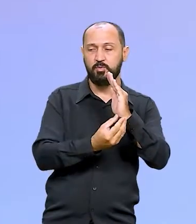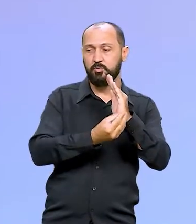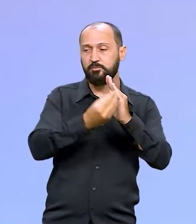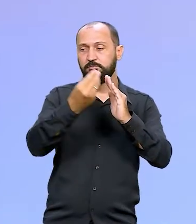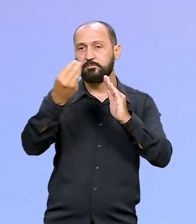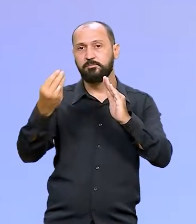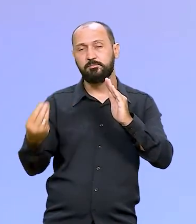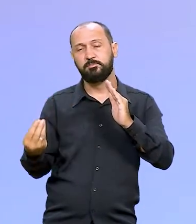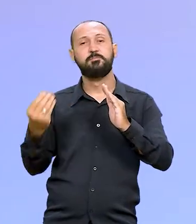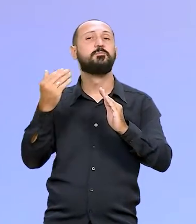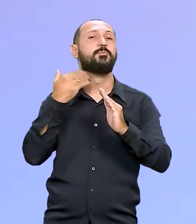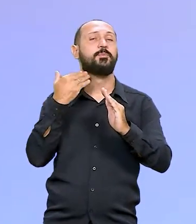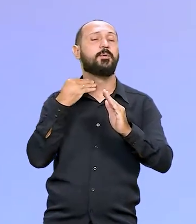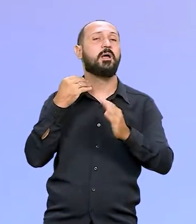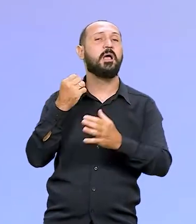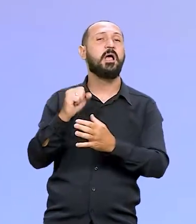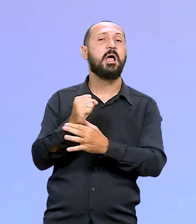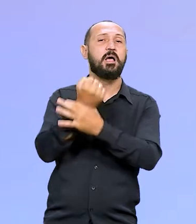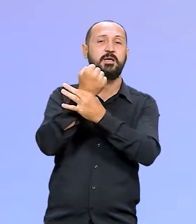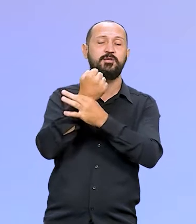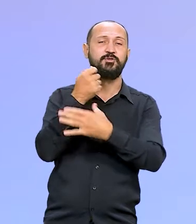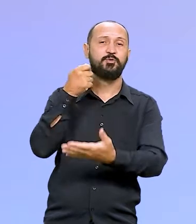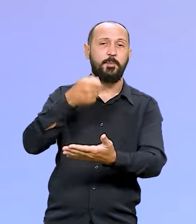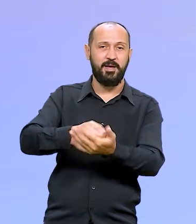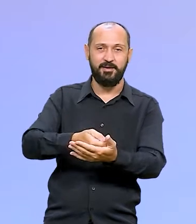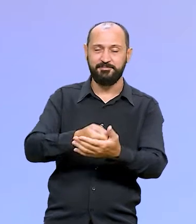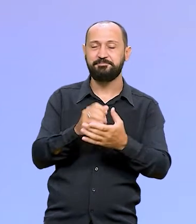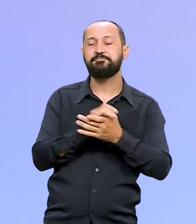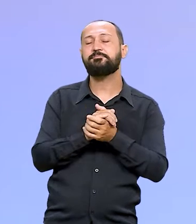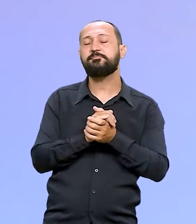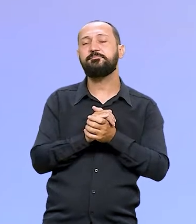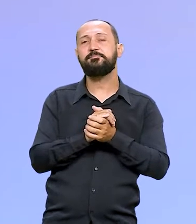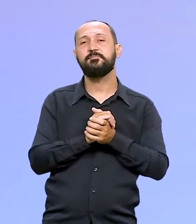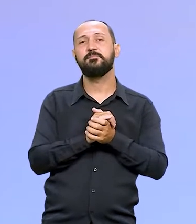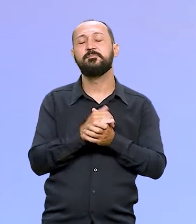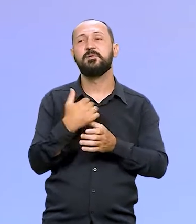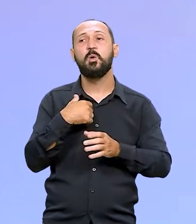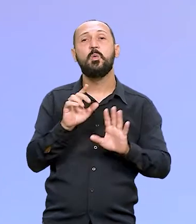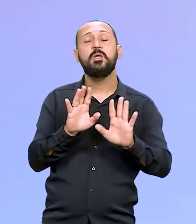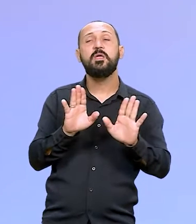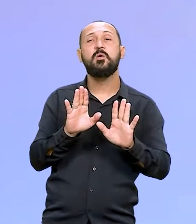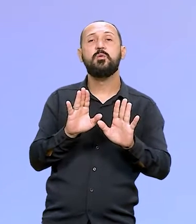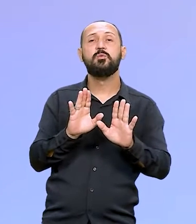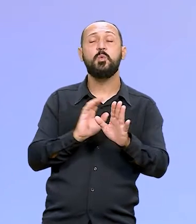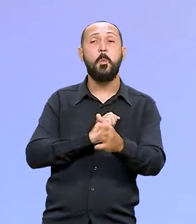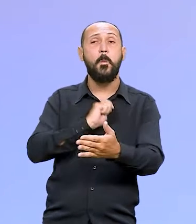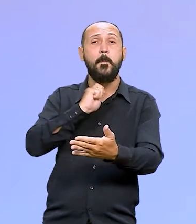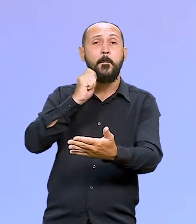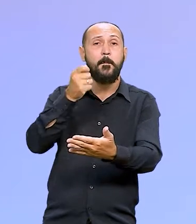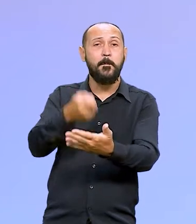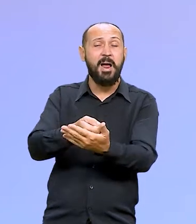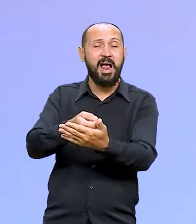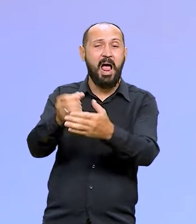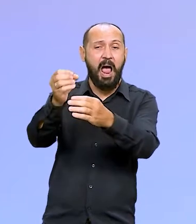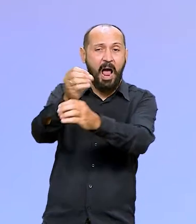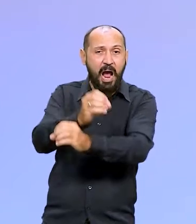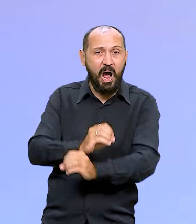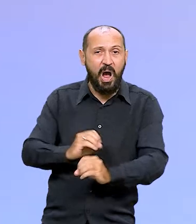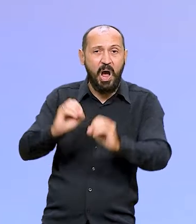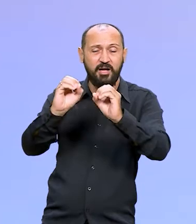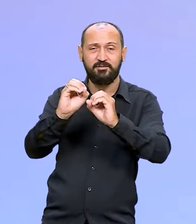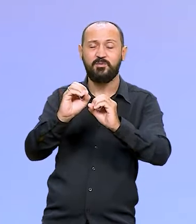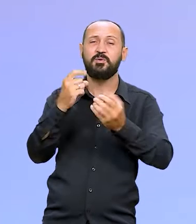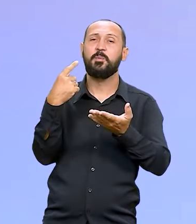tem do imóvel para o banco como garantia daquela obrigação. Então, enquanto ela não cumprir exatamente aquela